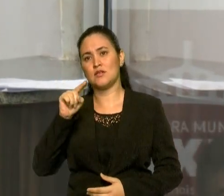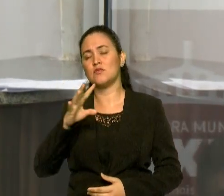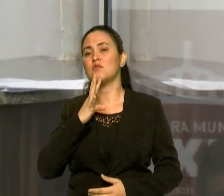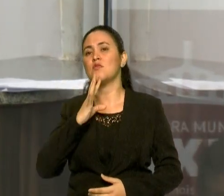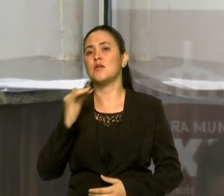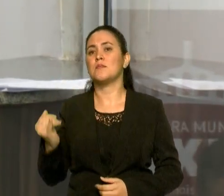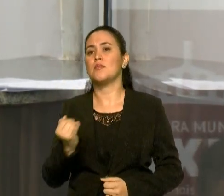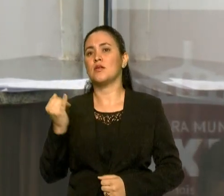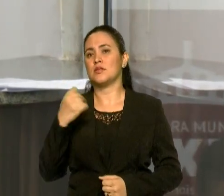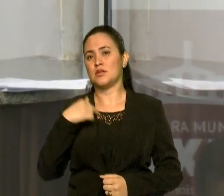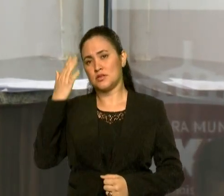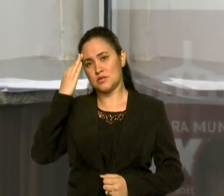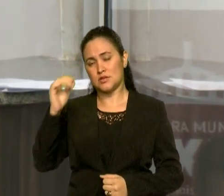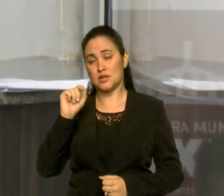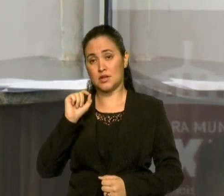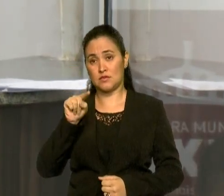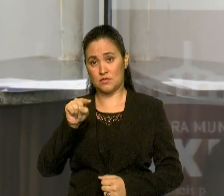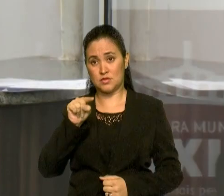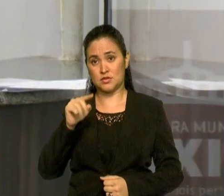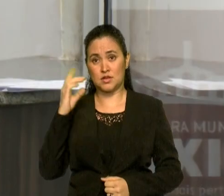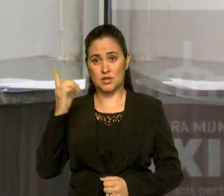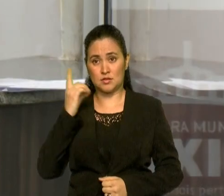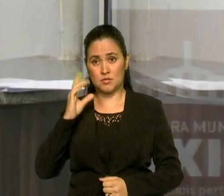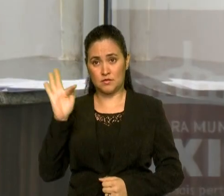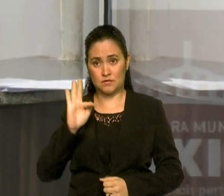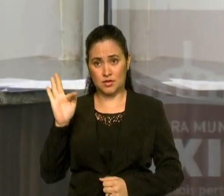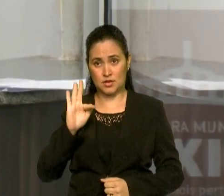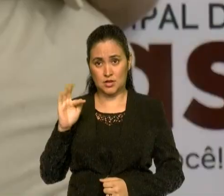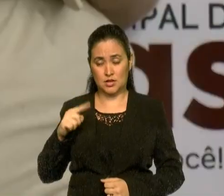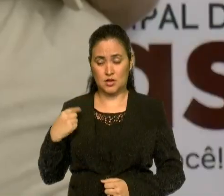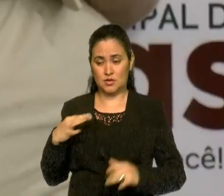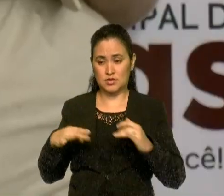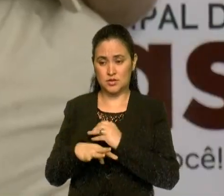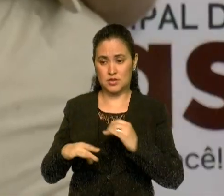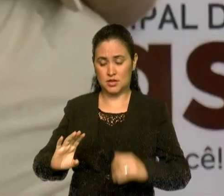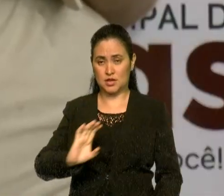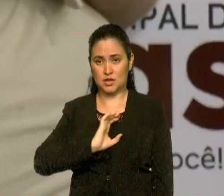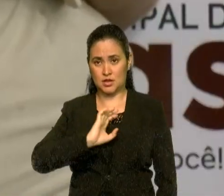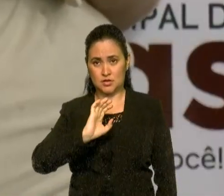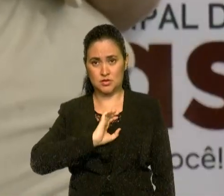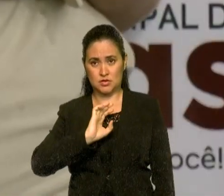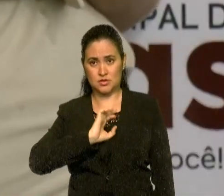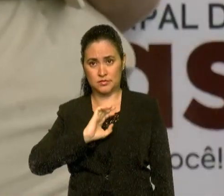que você, como deputada federal da nossa cidade de Caxias,